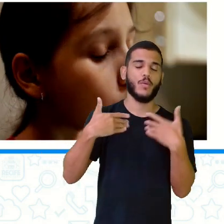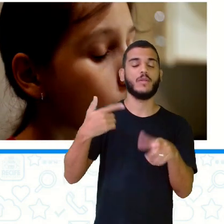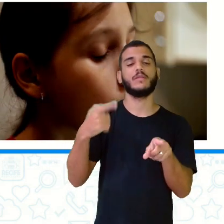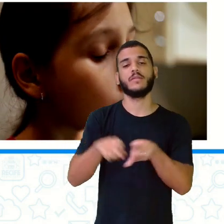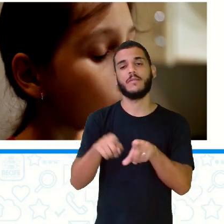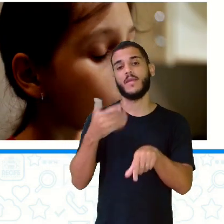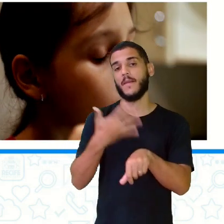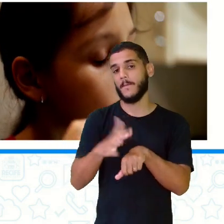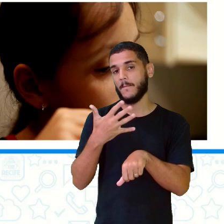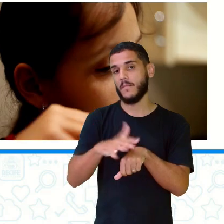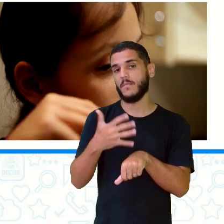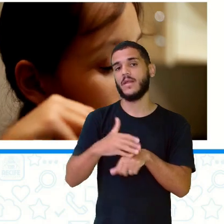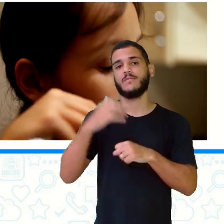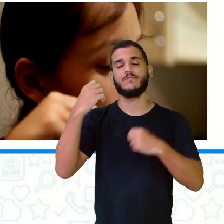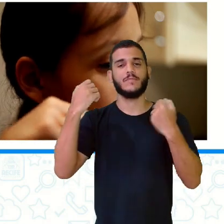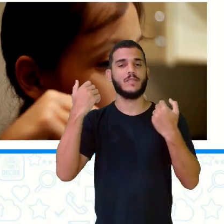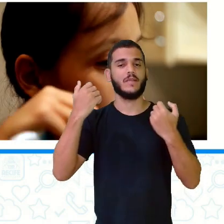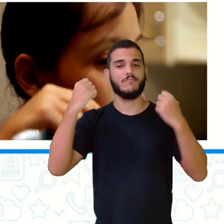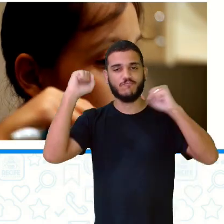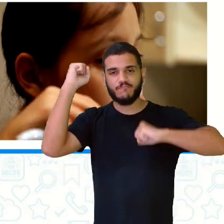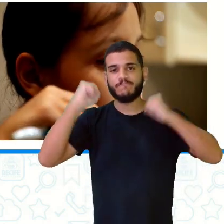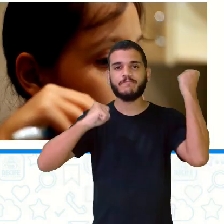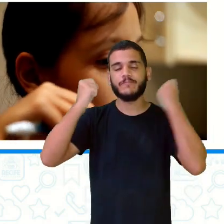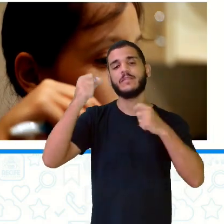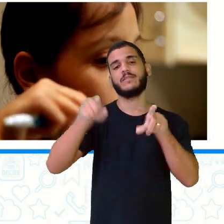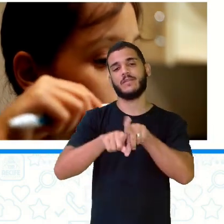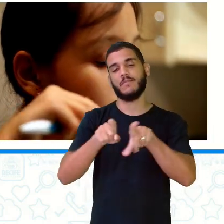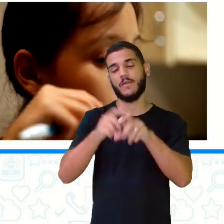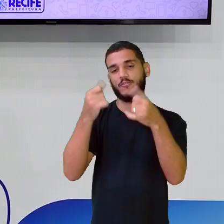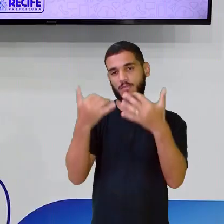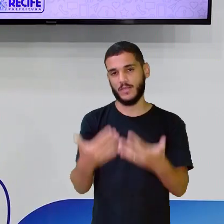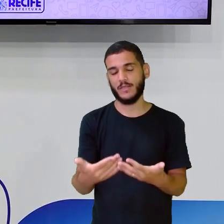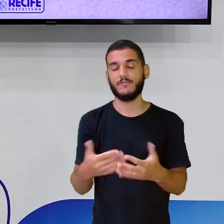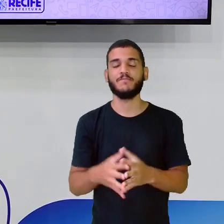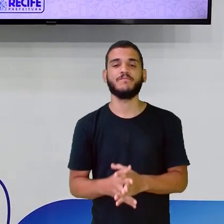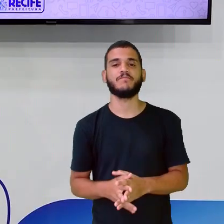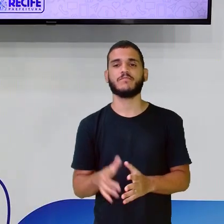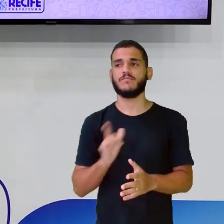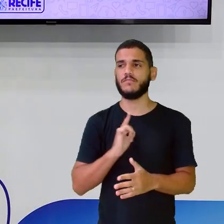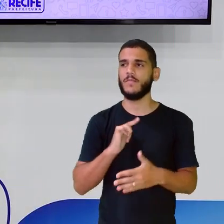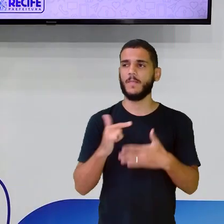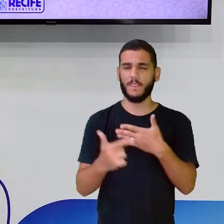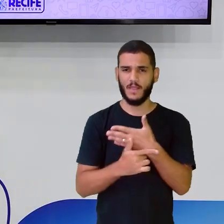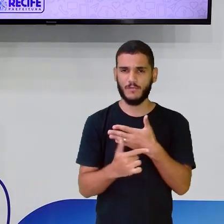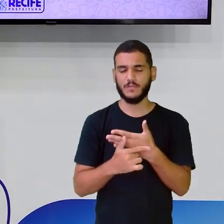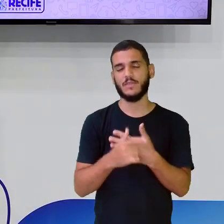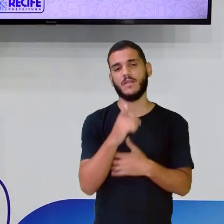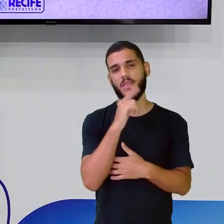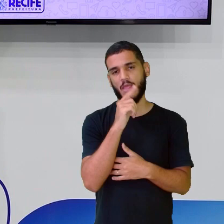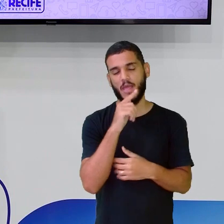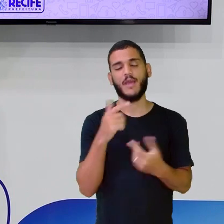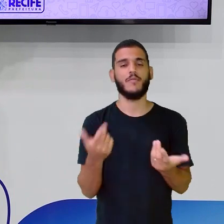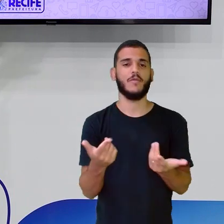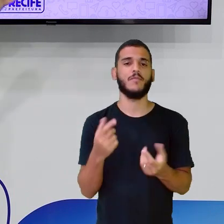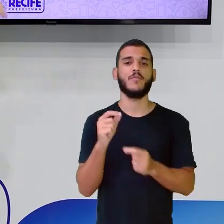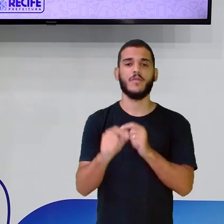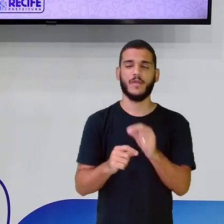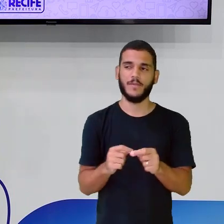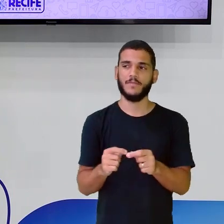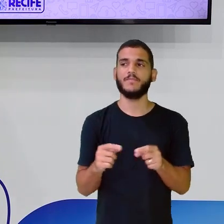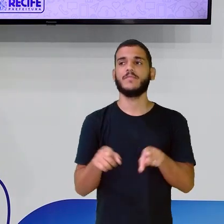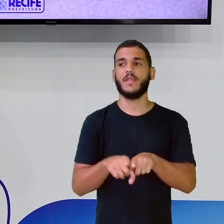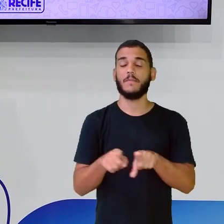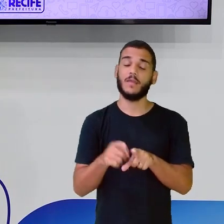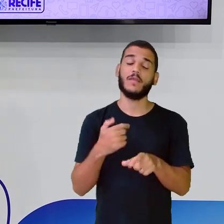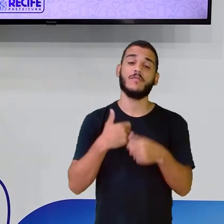físicas, por exemplo. E aqui eu tenho algumas funções da água, né? Para abastecimento humano. E quando